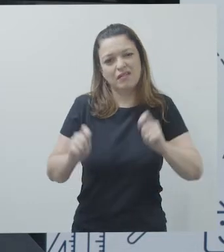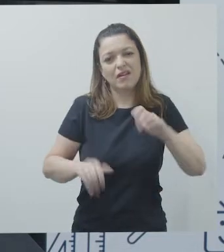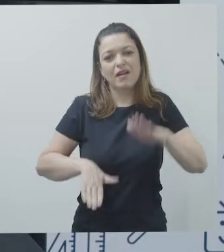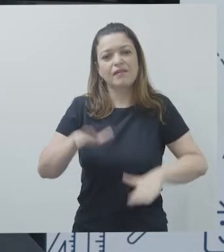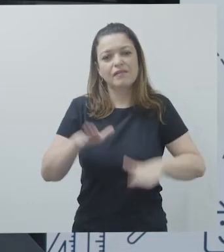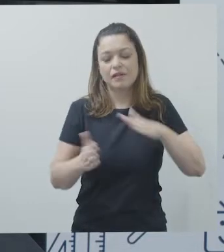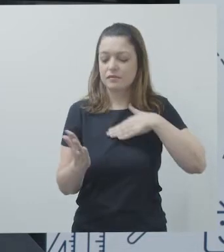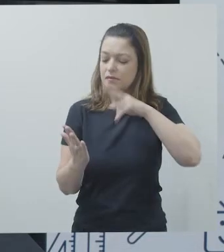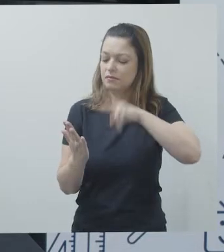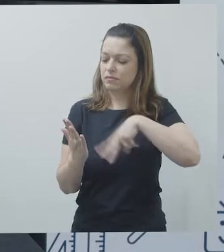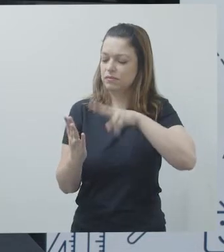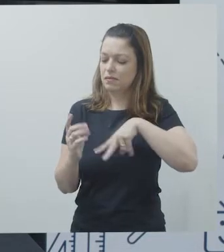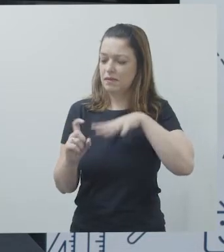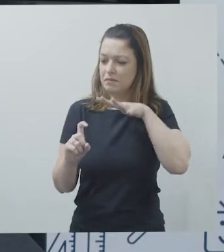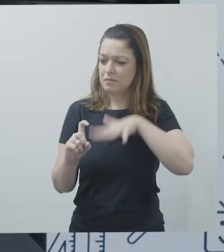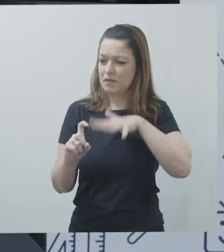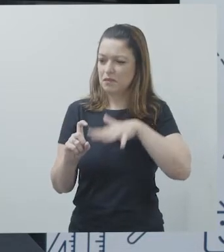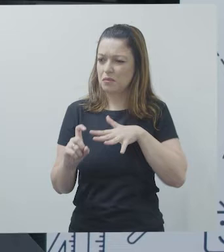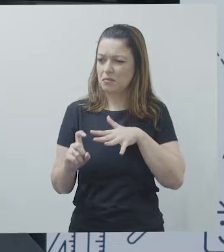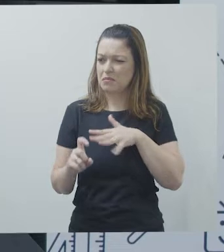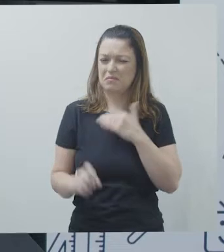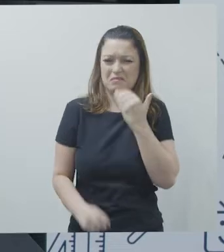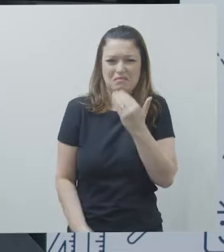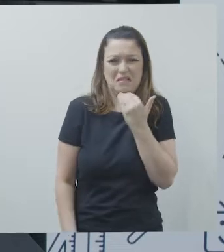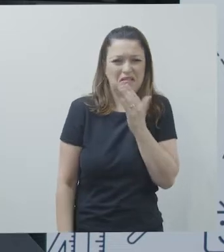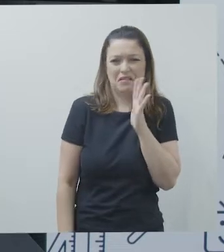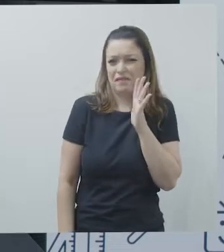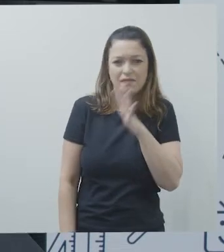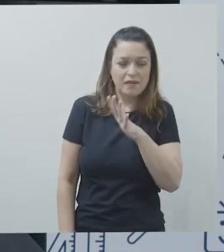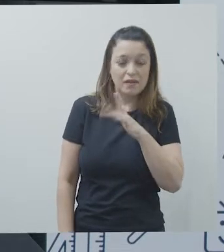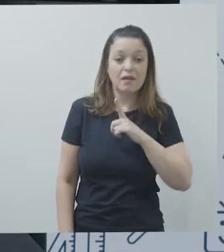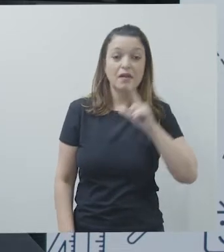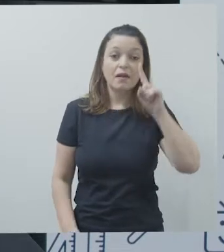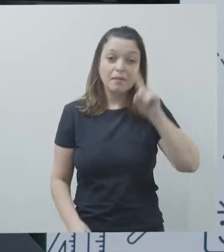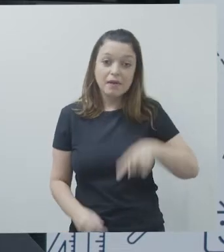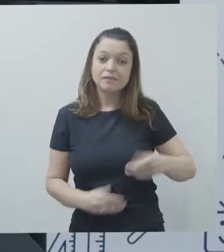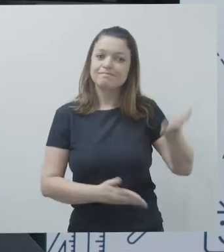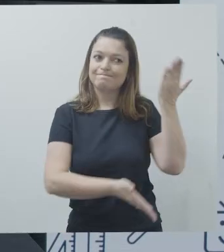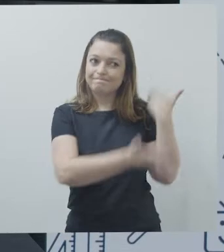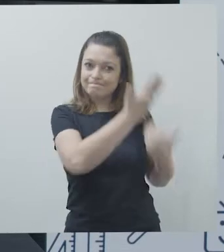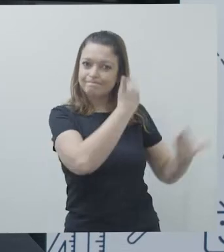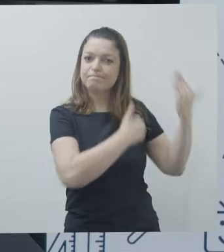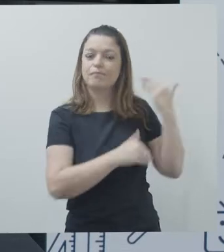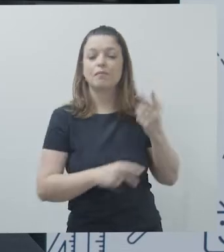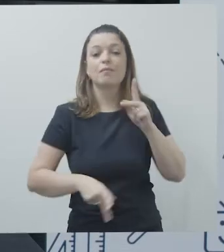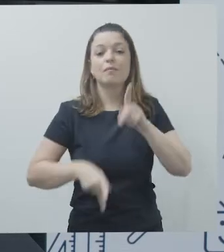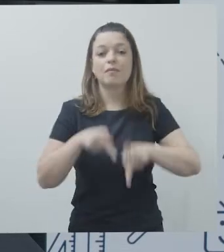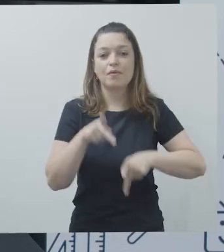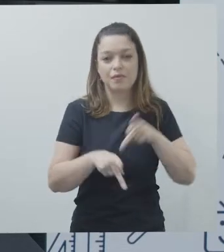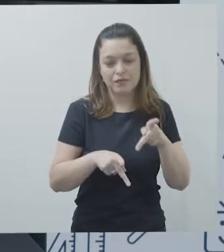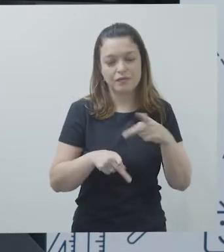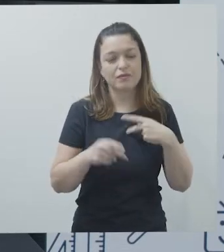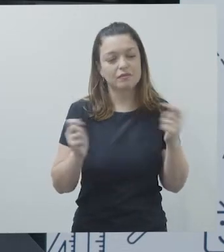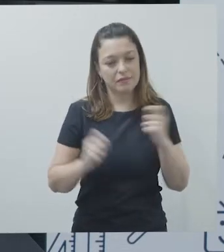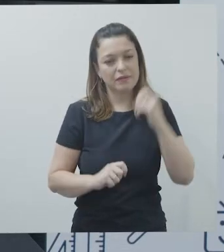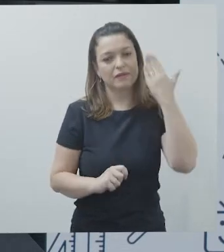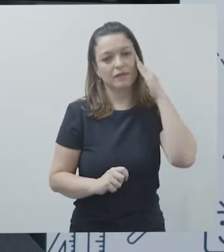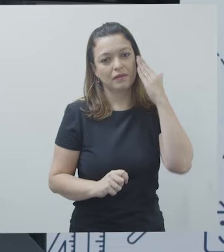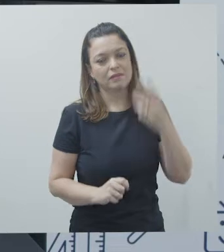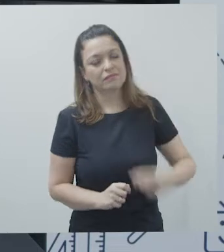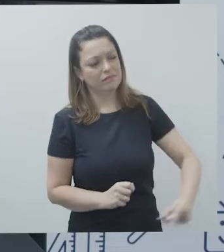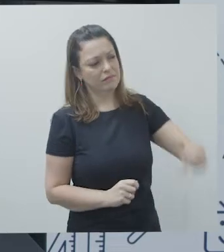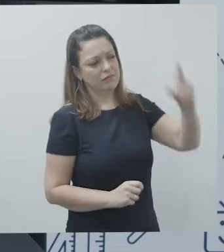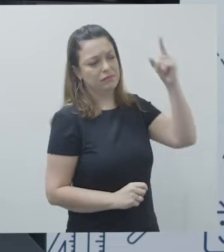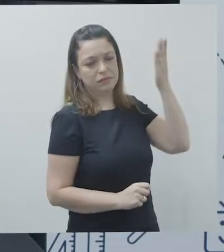gente fala, nossa, mas isso não tem nada a ver. Mas não, nós temos que pensar que trata-se de crenças de outros povos, de